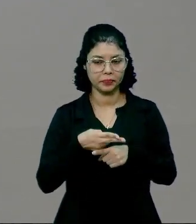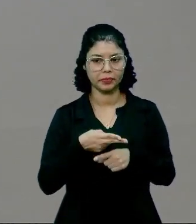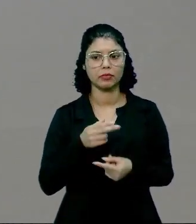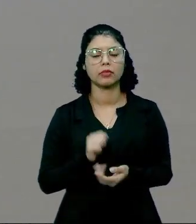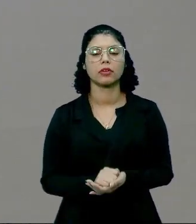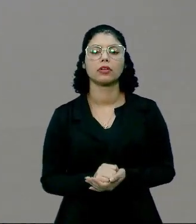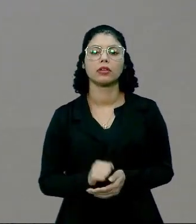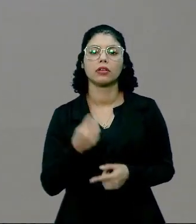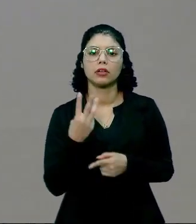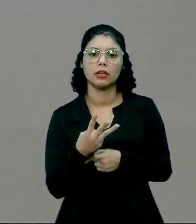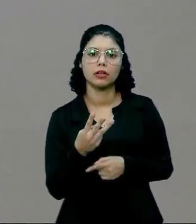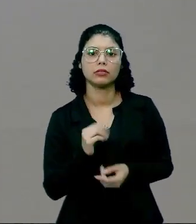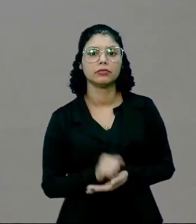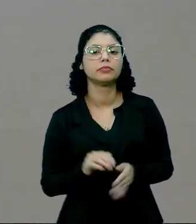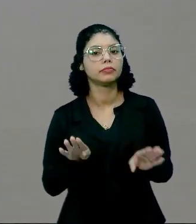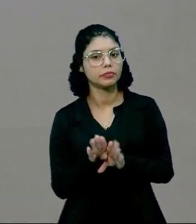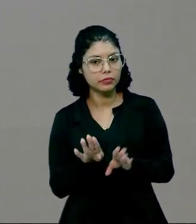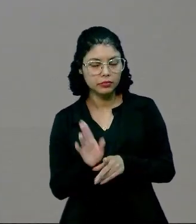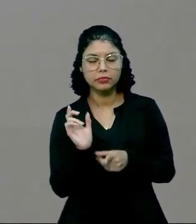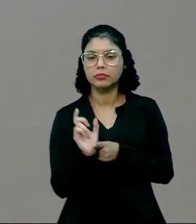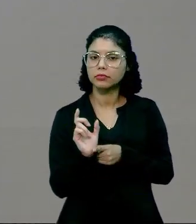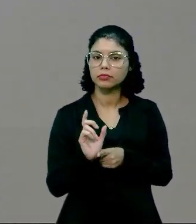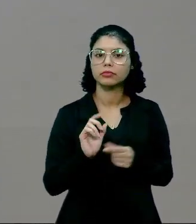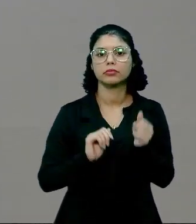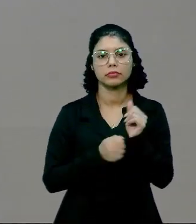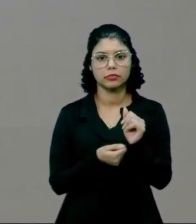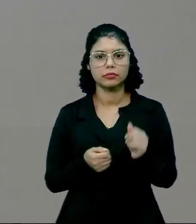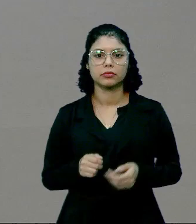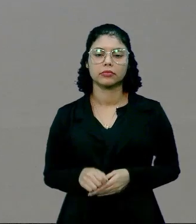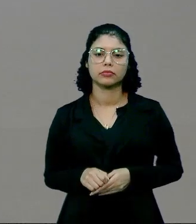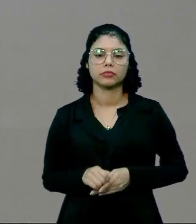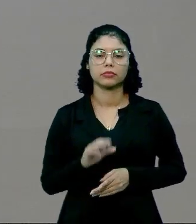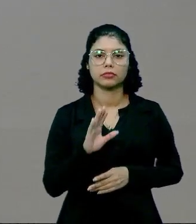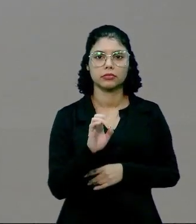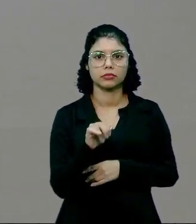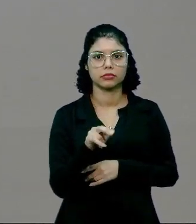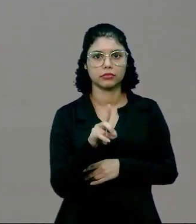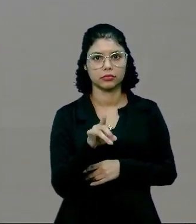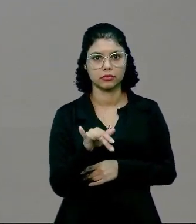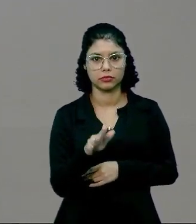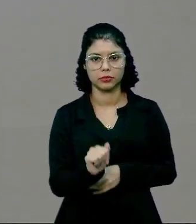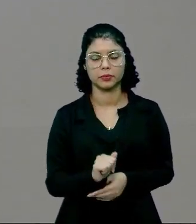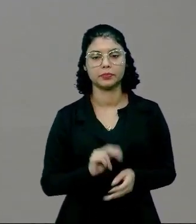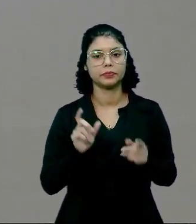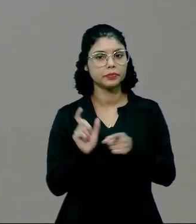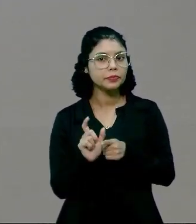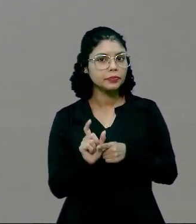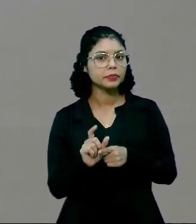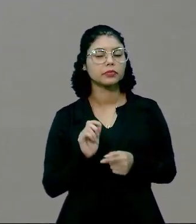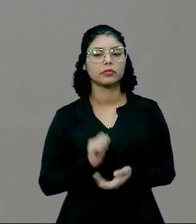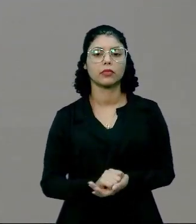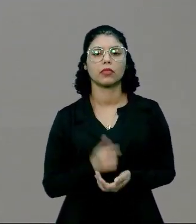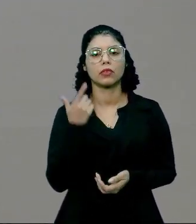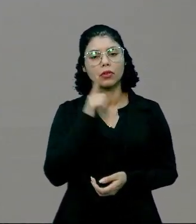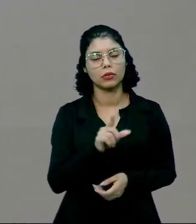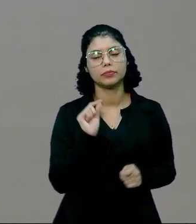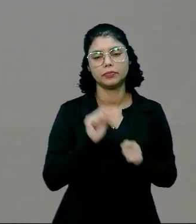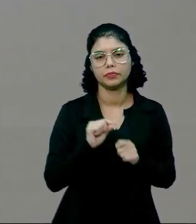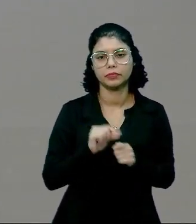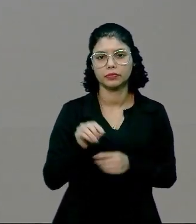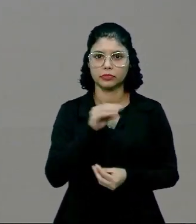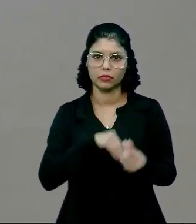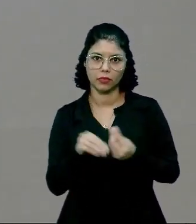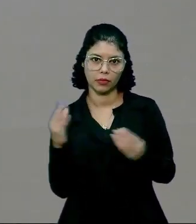e o item 3 também trouxe uma palavra-chave que foram as enzimas então com essas palavras-chaves nós conseguimos fazer